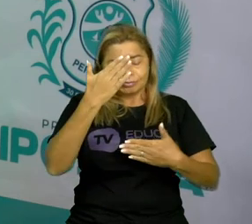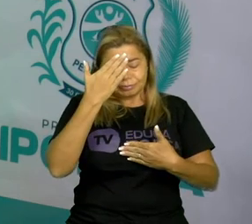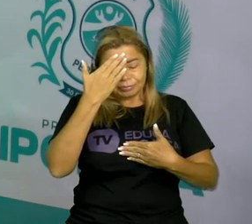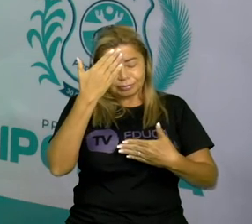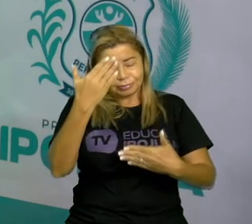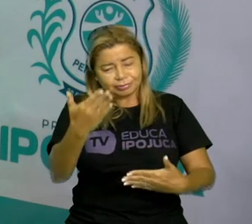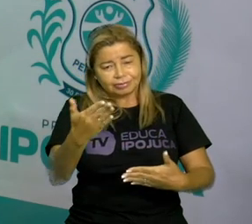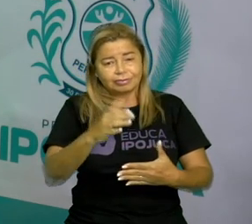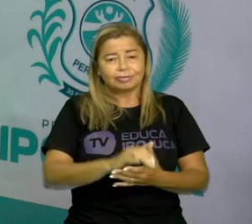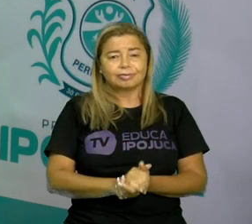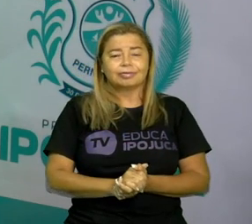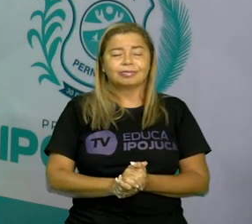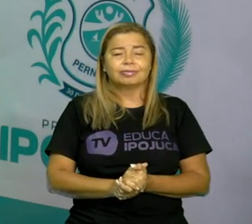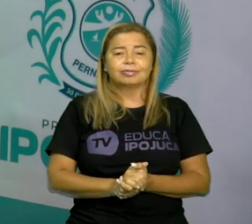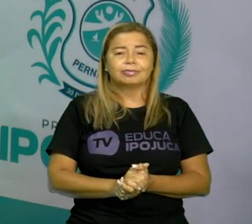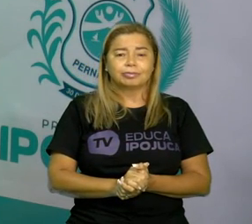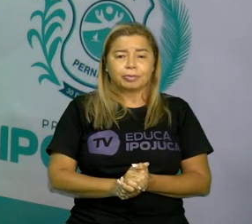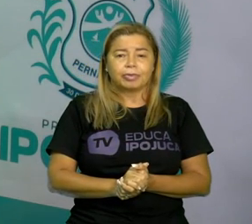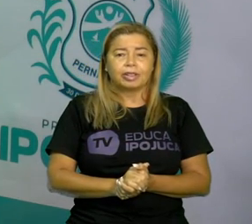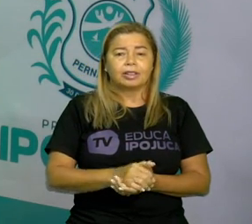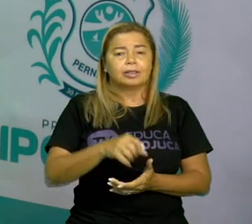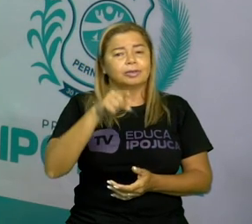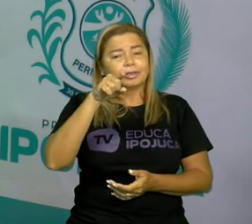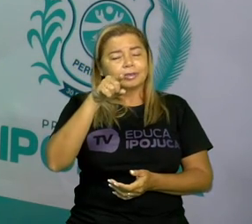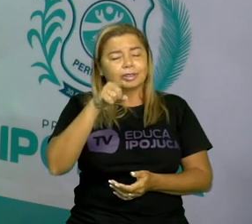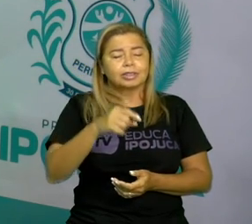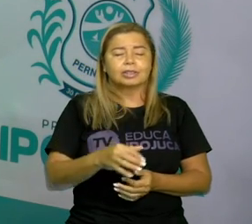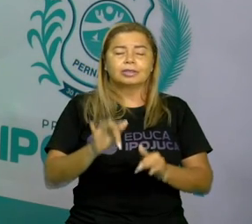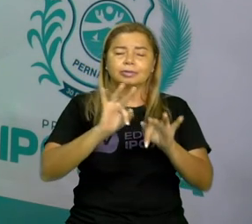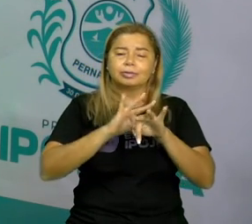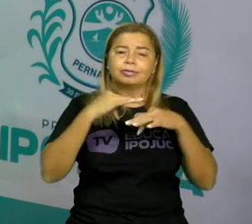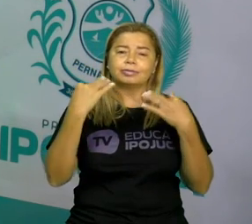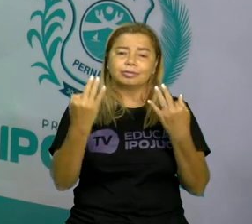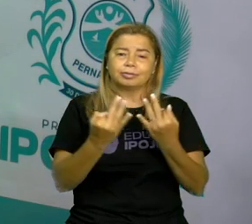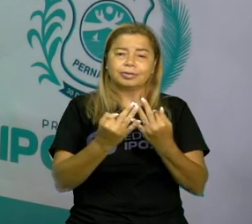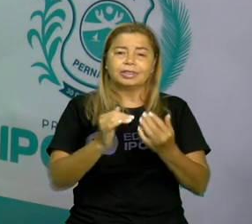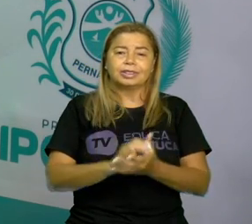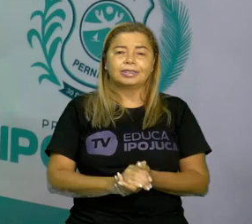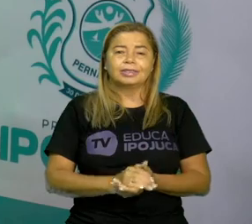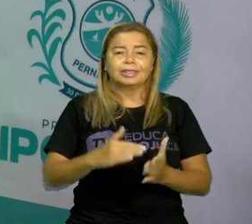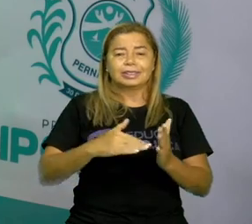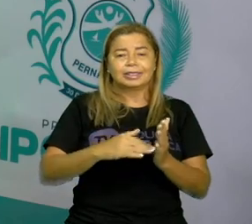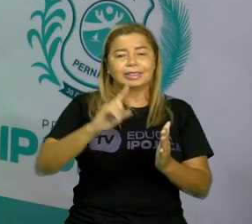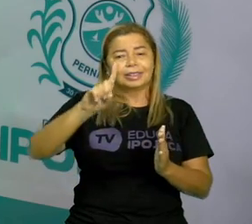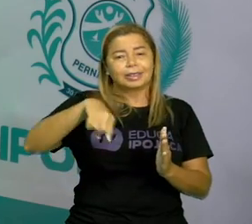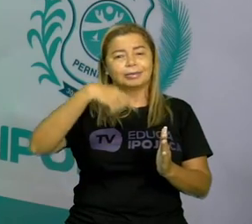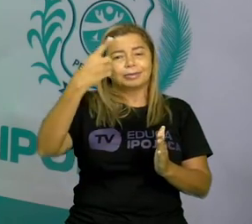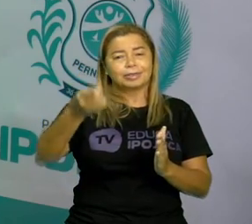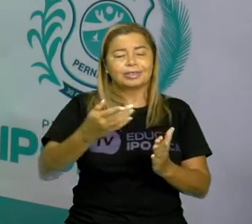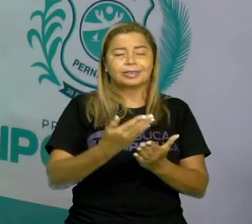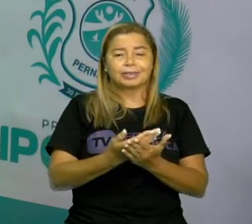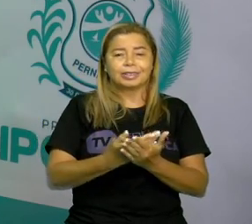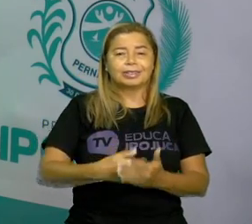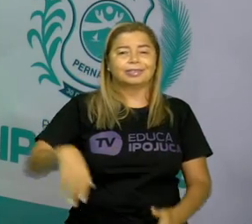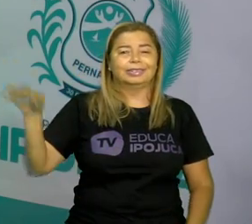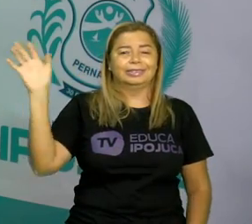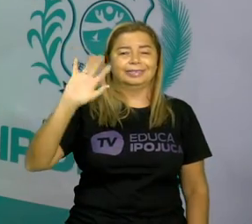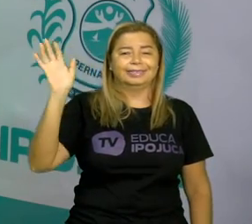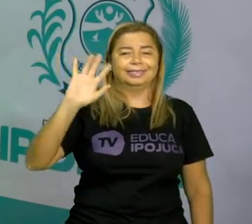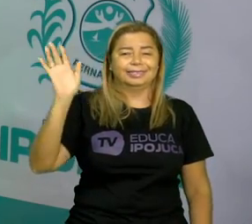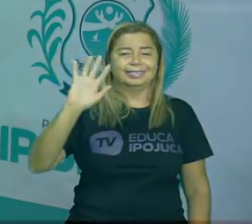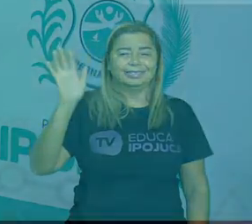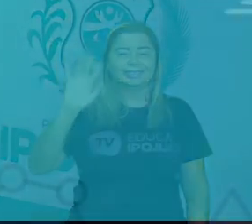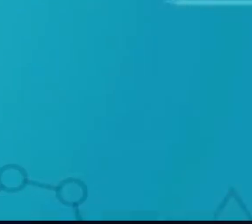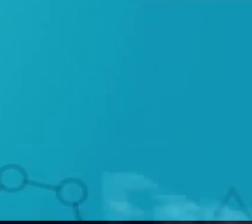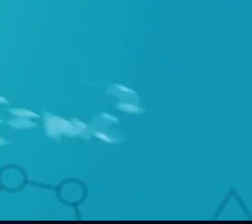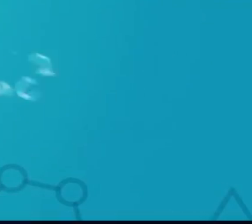agradecimentos, obrigada para vocês, para a família e até a próxima aula!